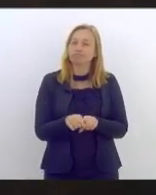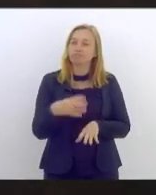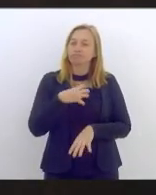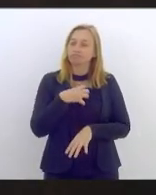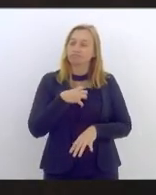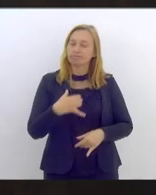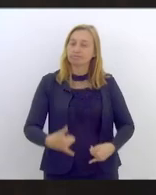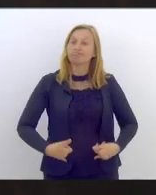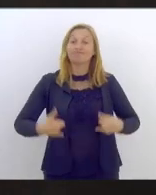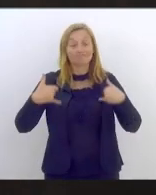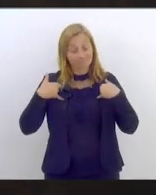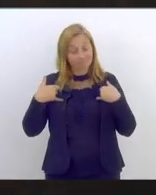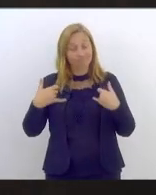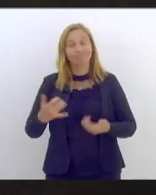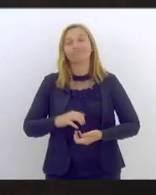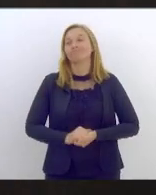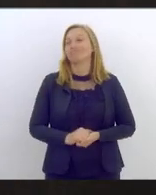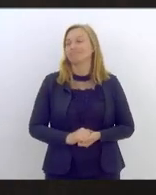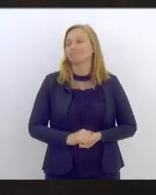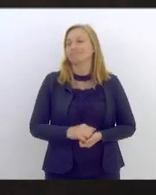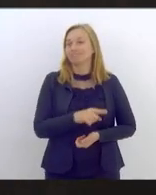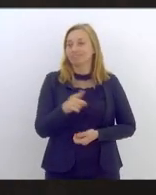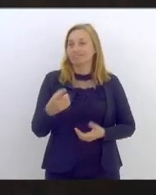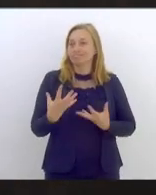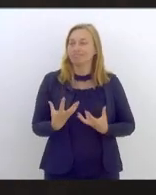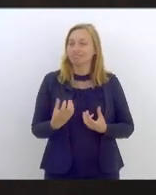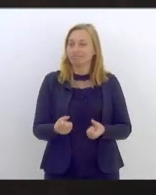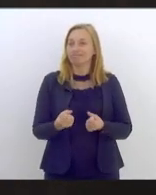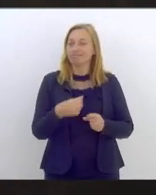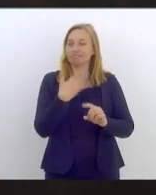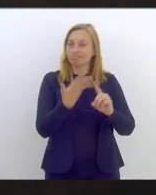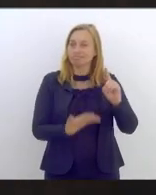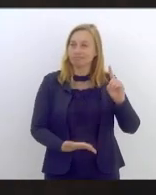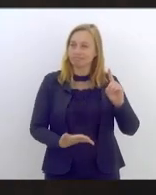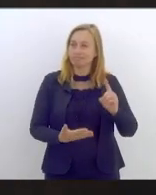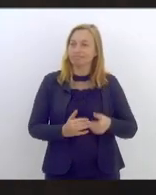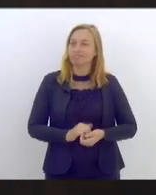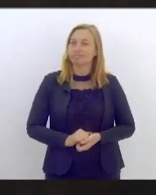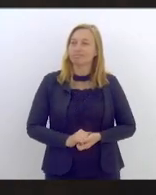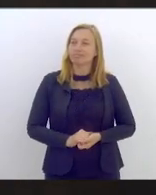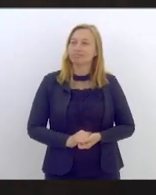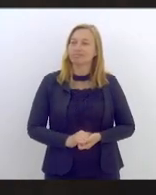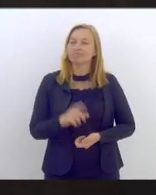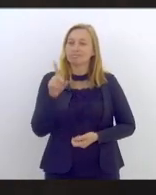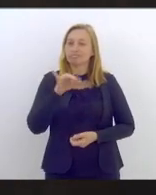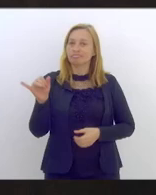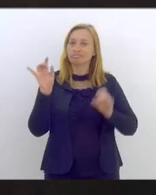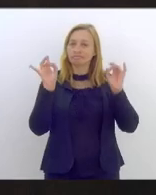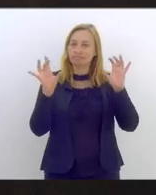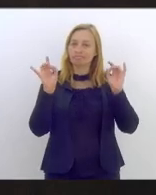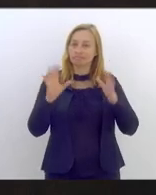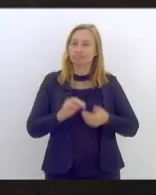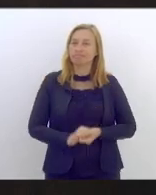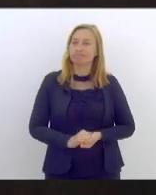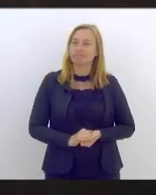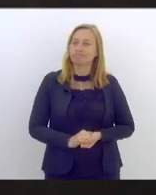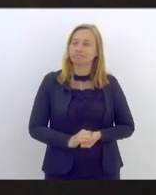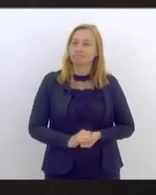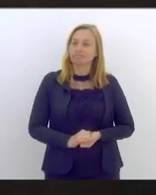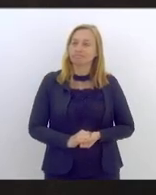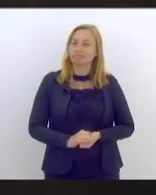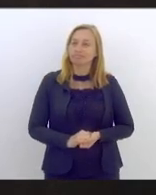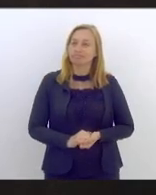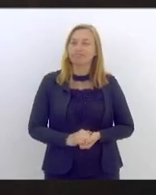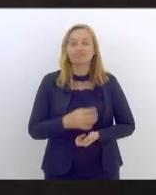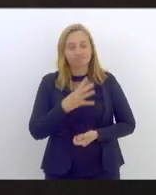sentimos orgulhosos em você está recebendo essa homenagem é numa data tão especial fica